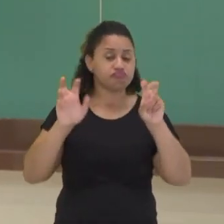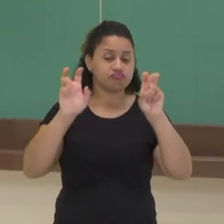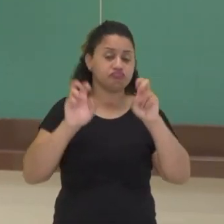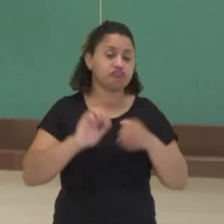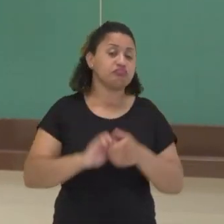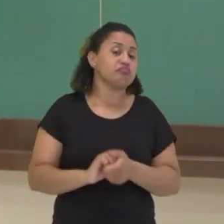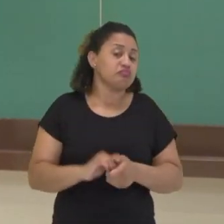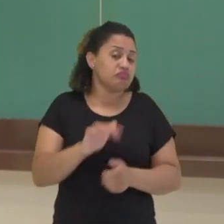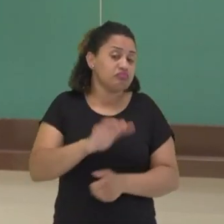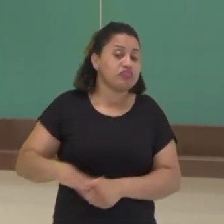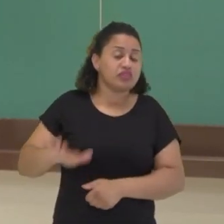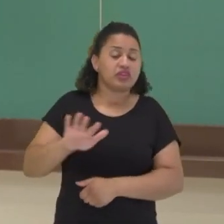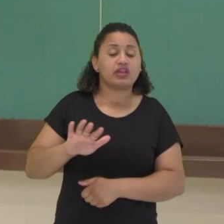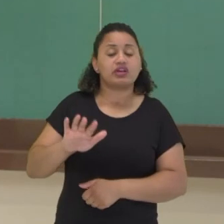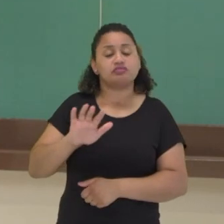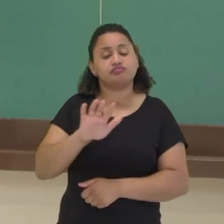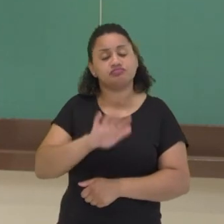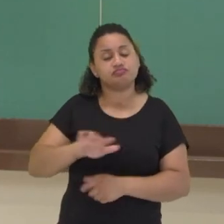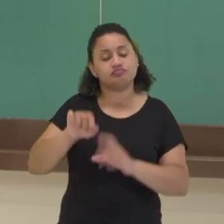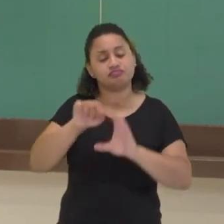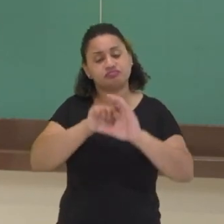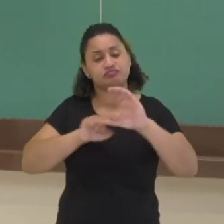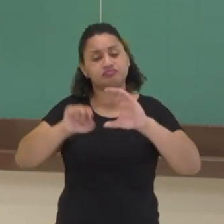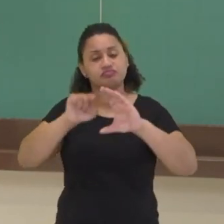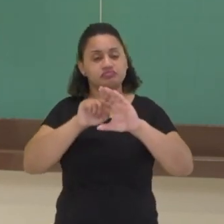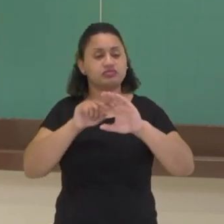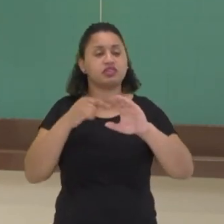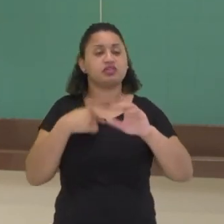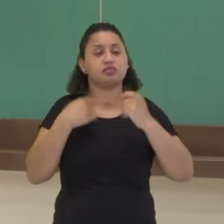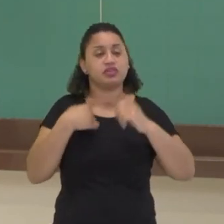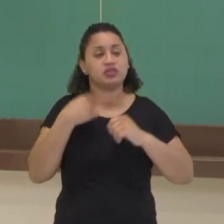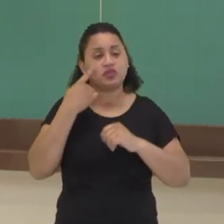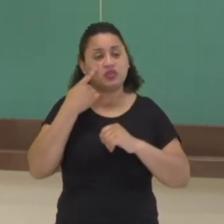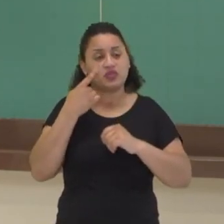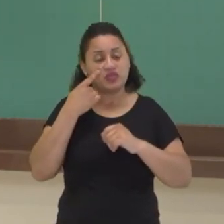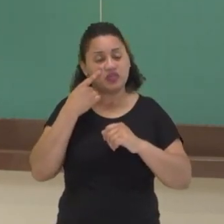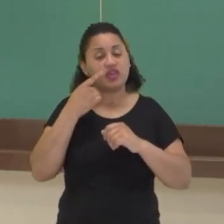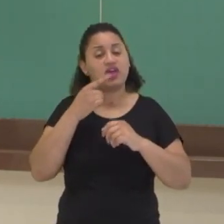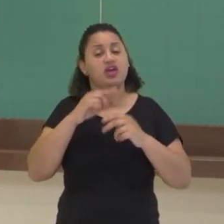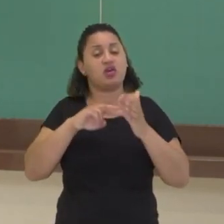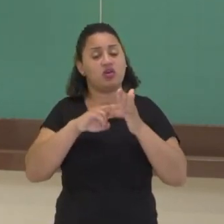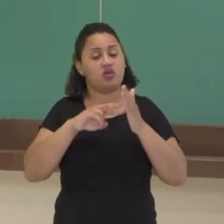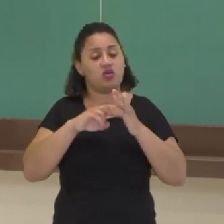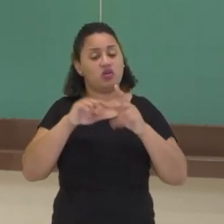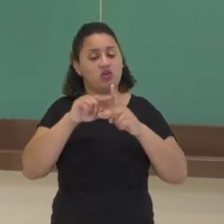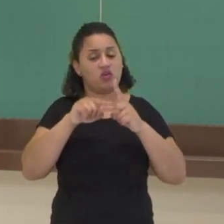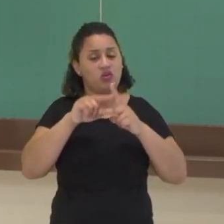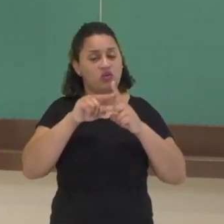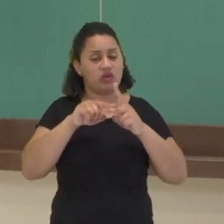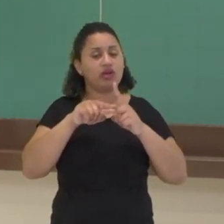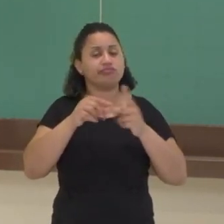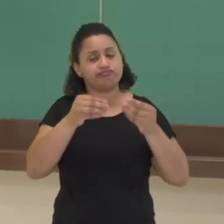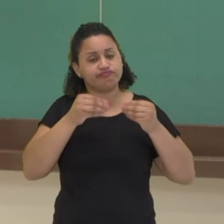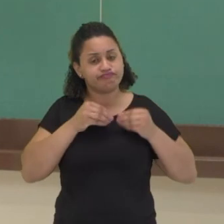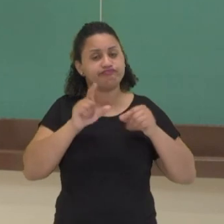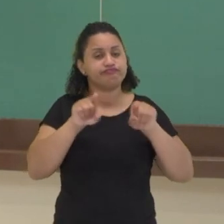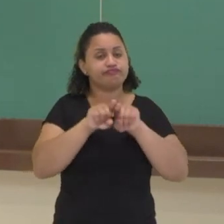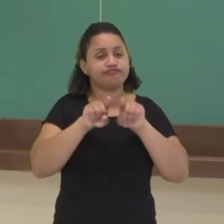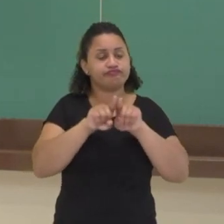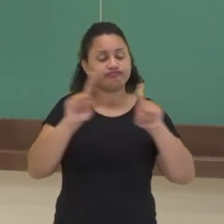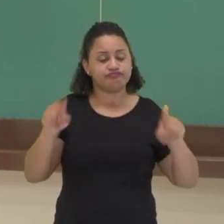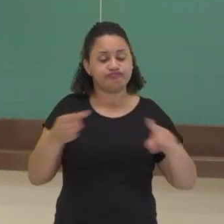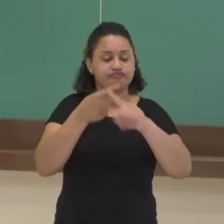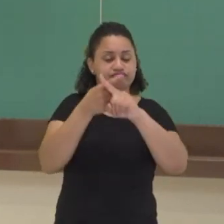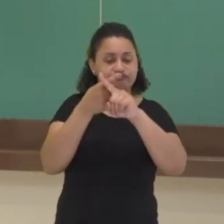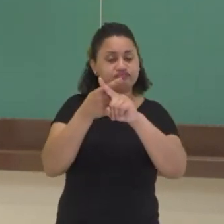né, da área do setor circular? Eu tenho que ver qual é o ângulo que ele me deu, né, e fazer a regrinha de 3